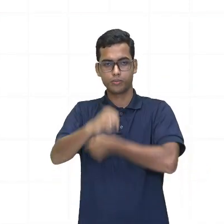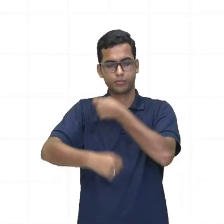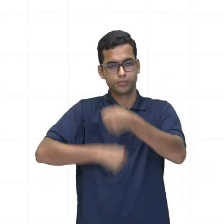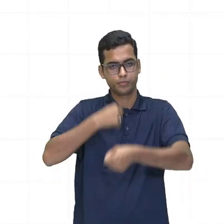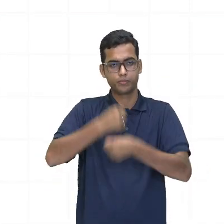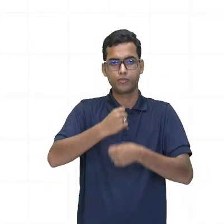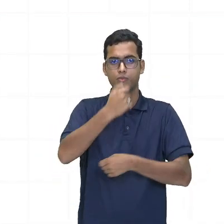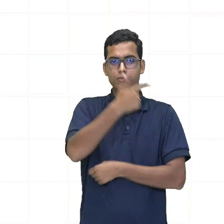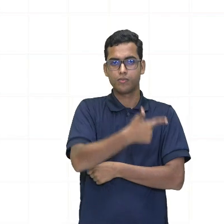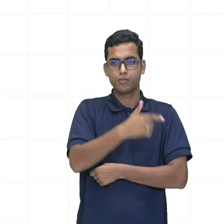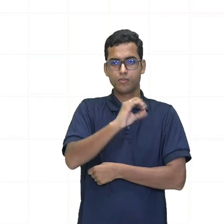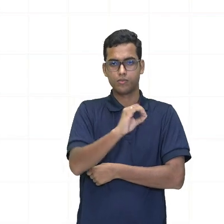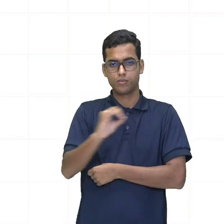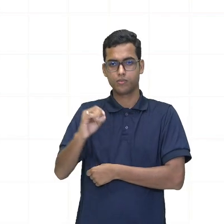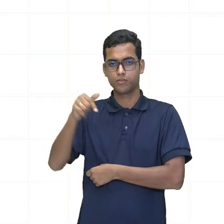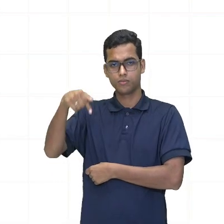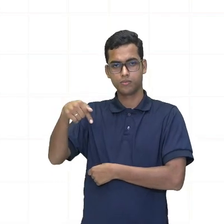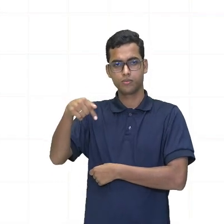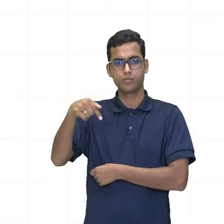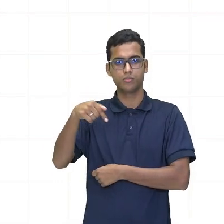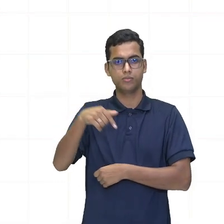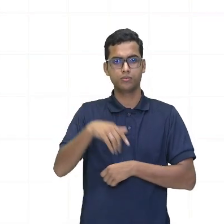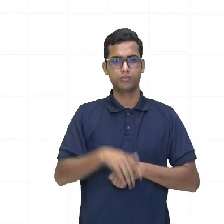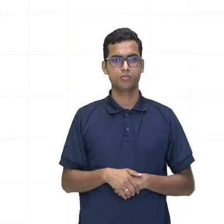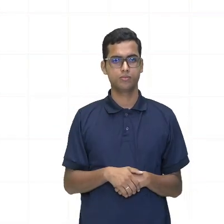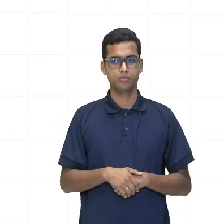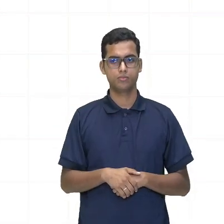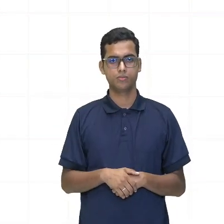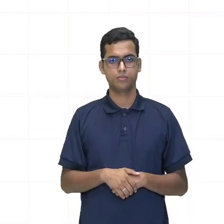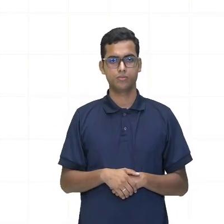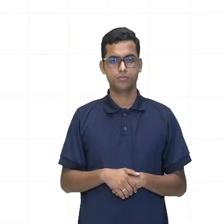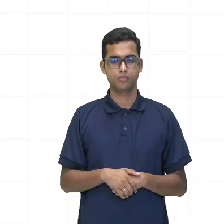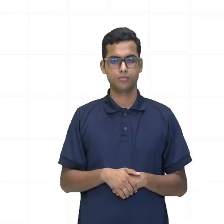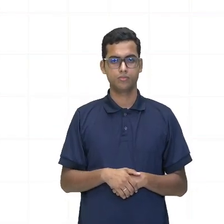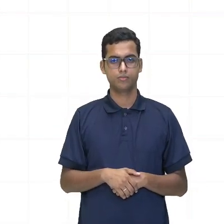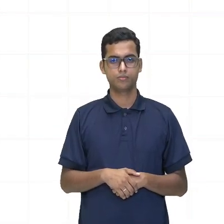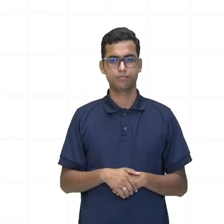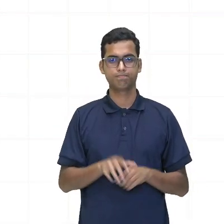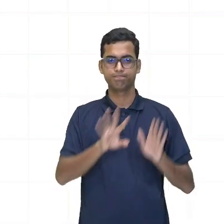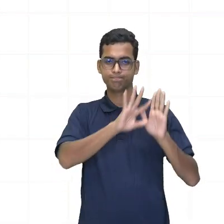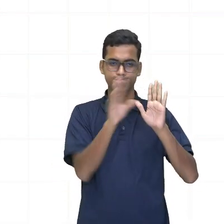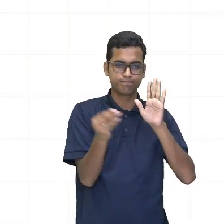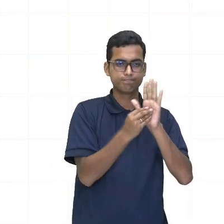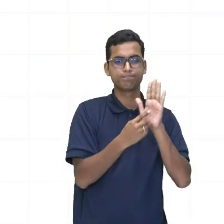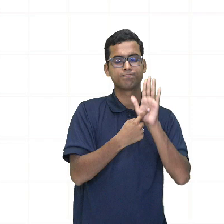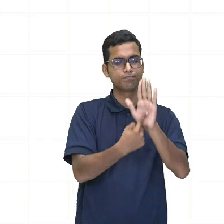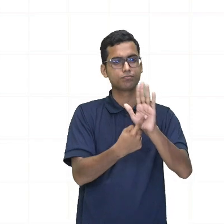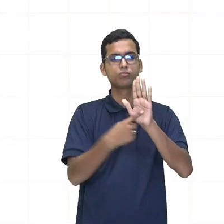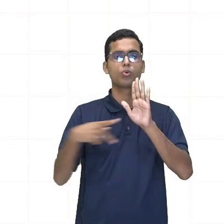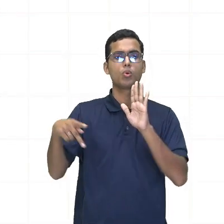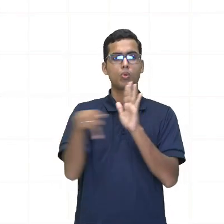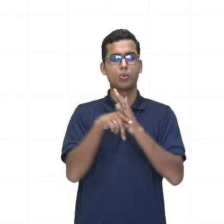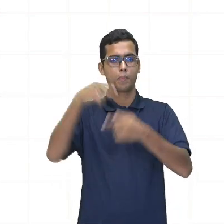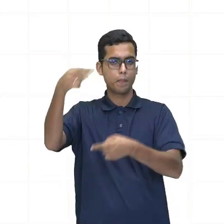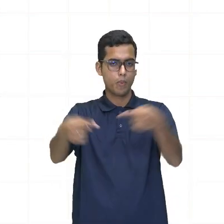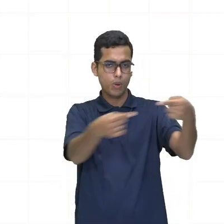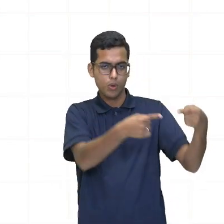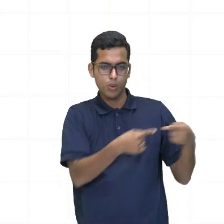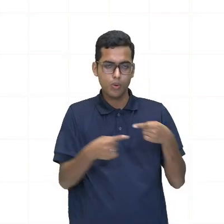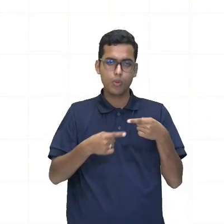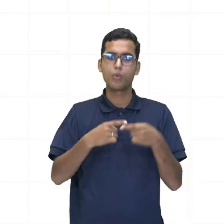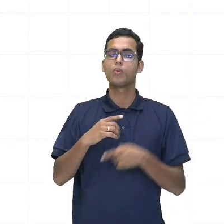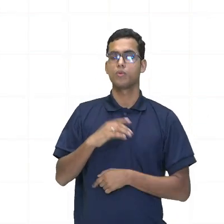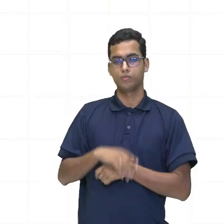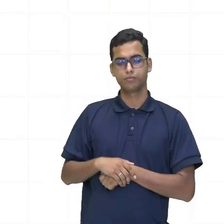2007. Esse decreto, ele serve justamente para instituir a Política Nacional de